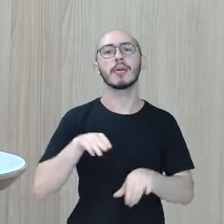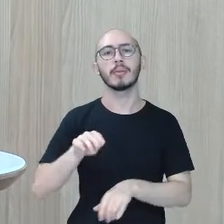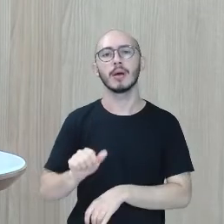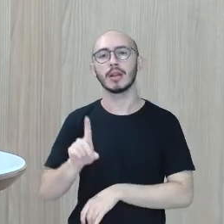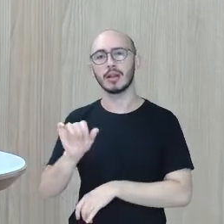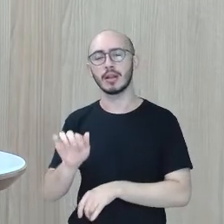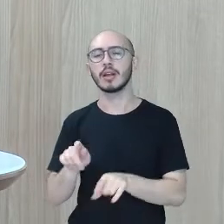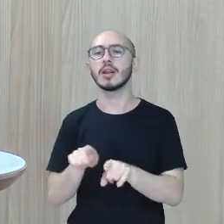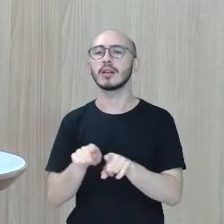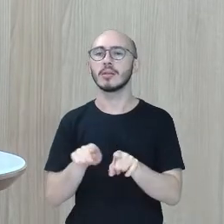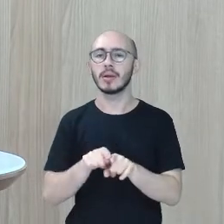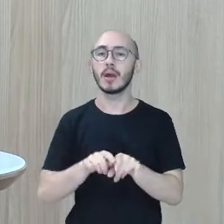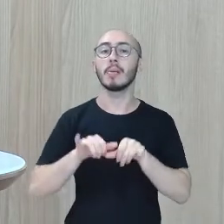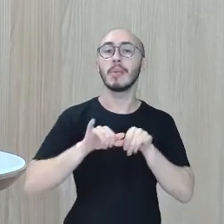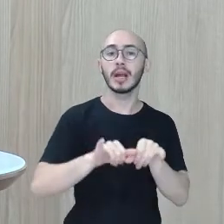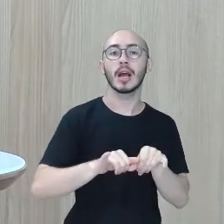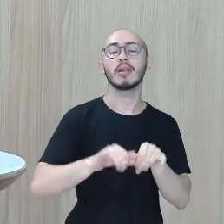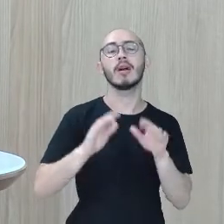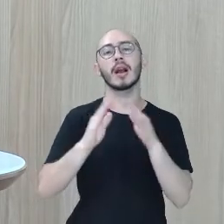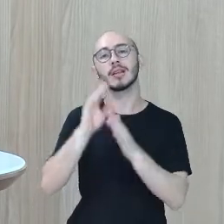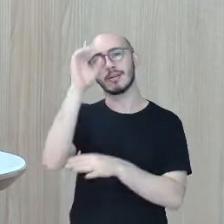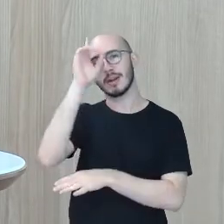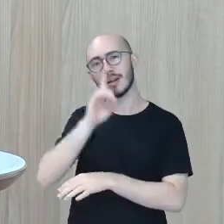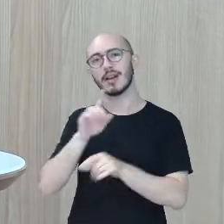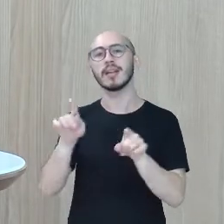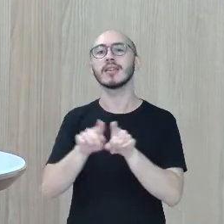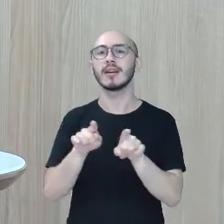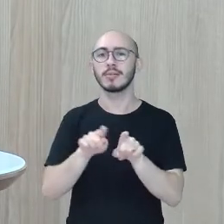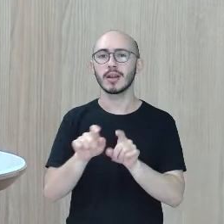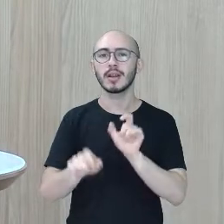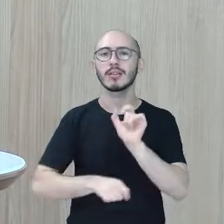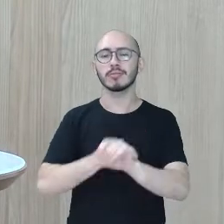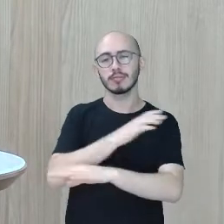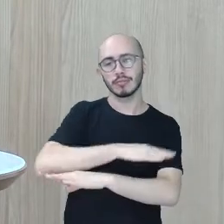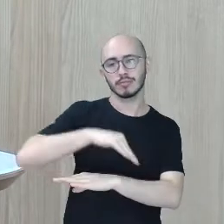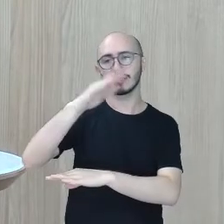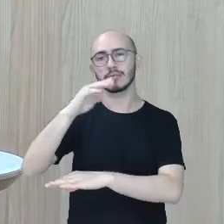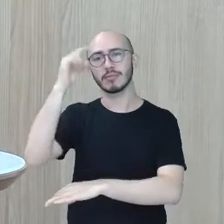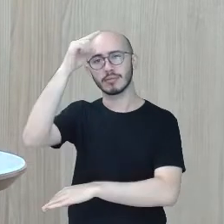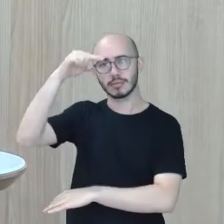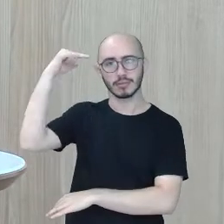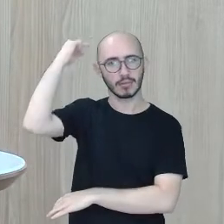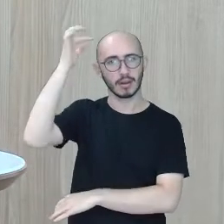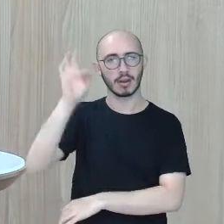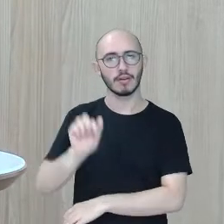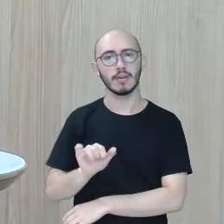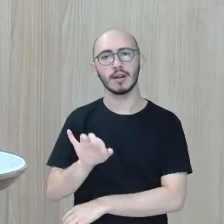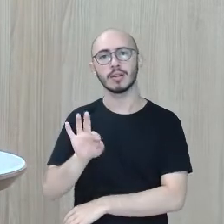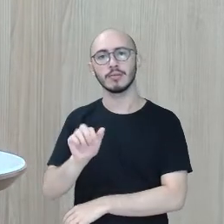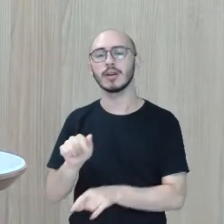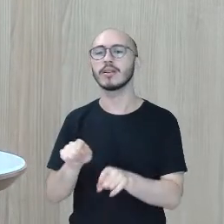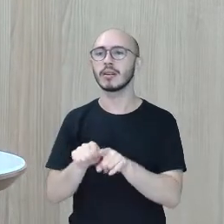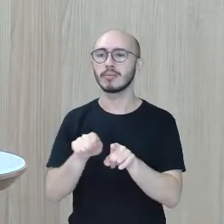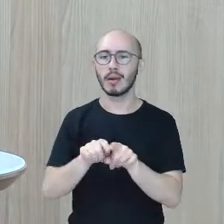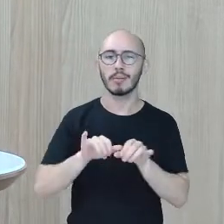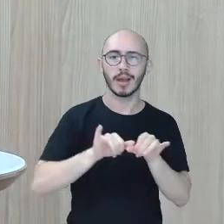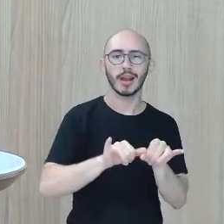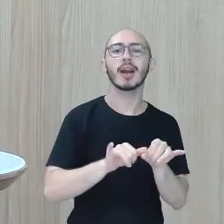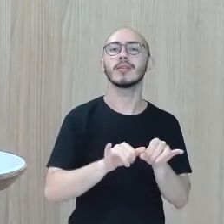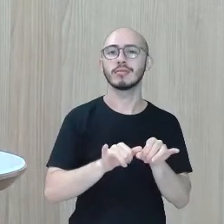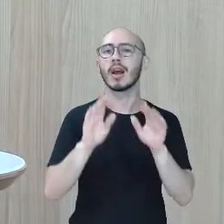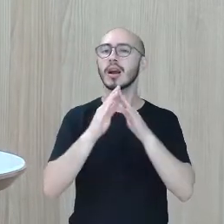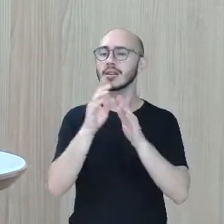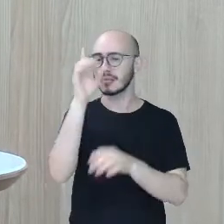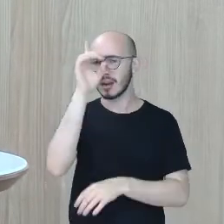Amarela também. Quando eu trabalhava no Otávio, no Meira Lins, lá no Alto Nossa Senhora de Fátima, eu costumava descer muito para o mercado de Casa Amarela para ir almoçar lá, é